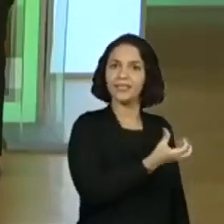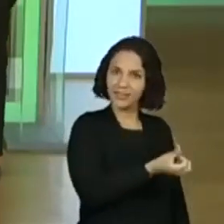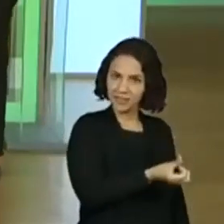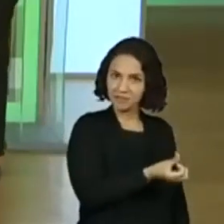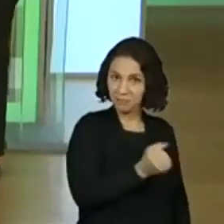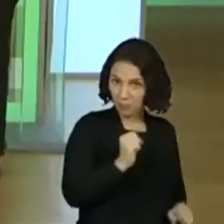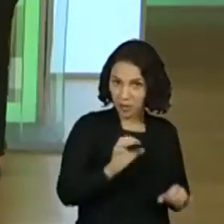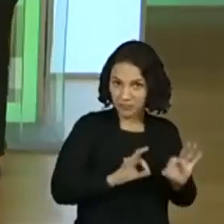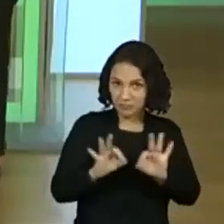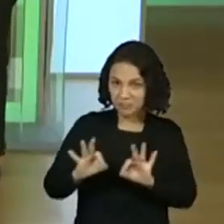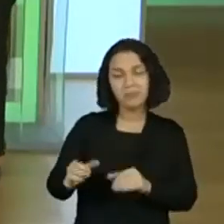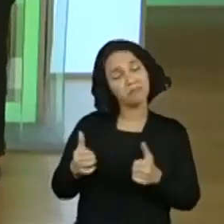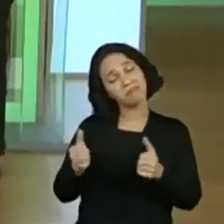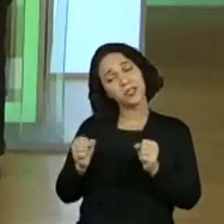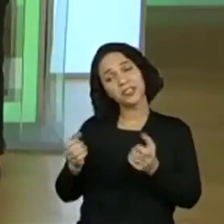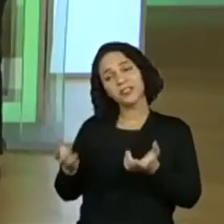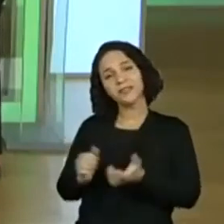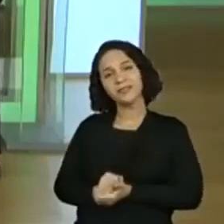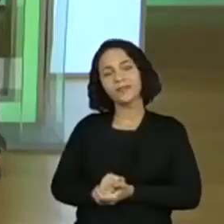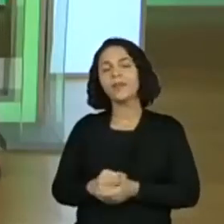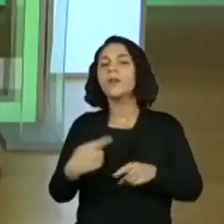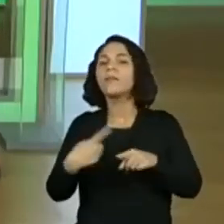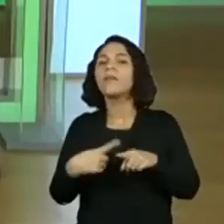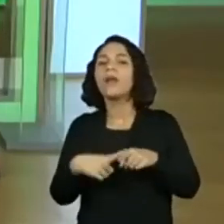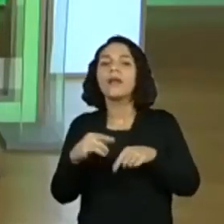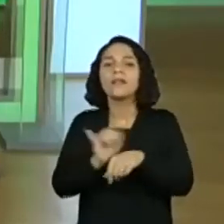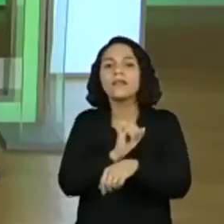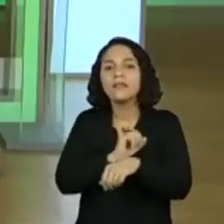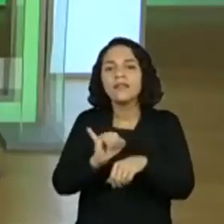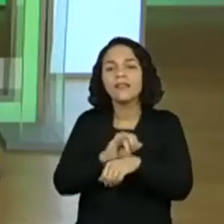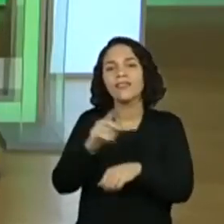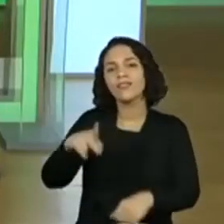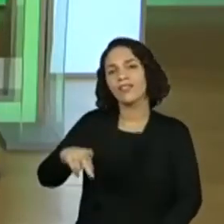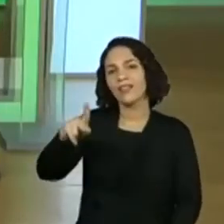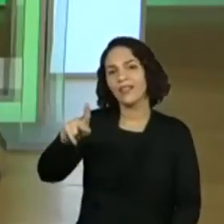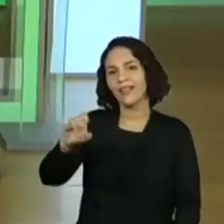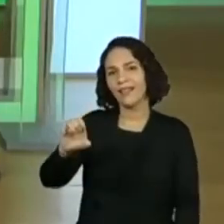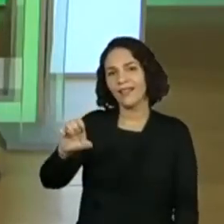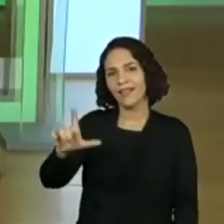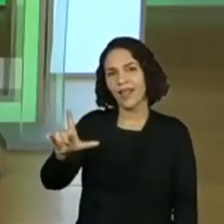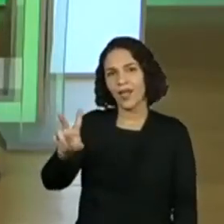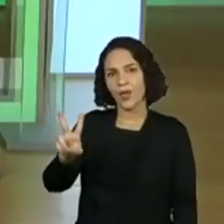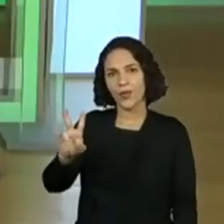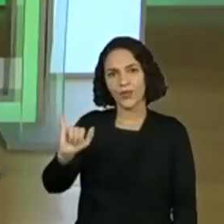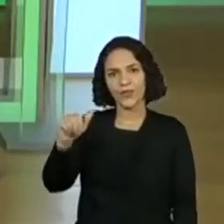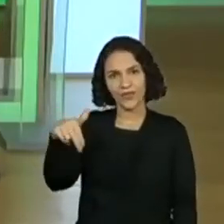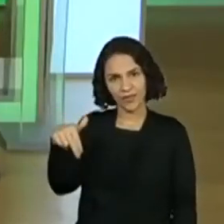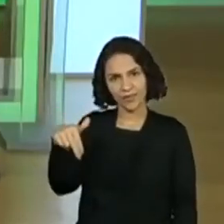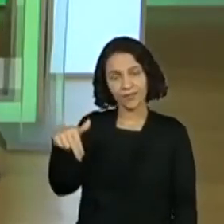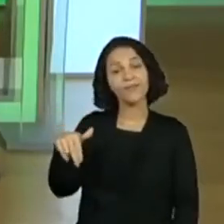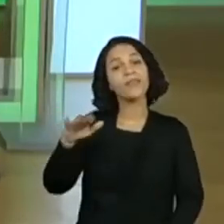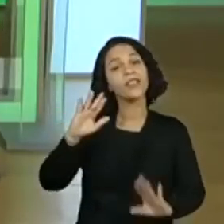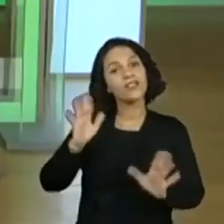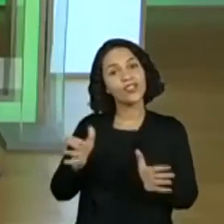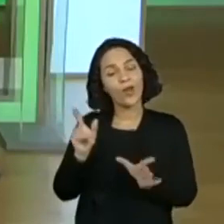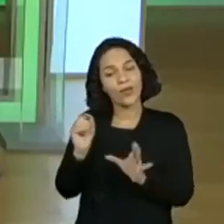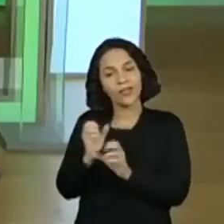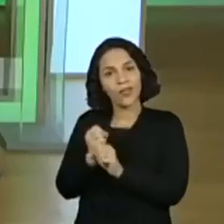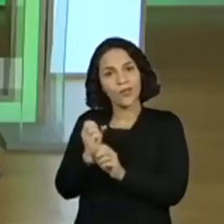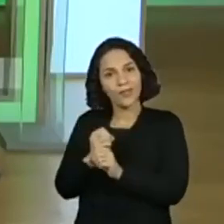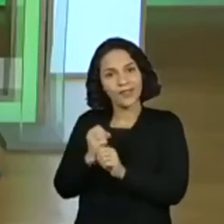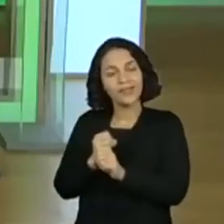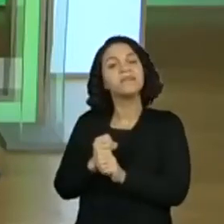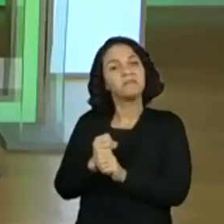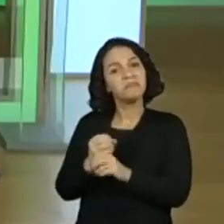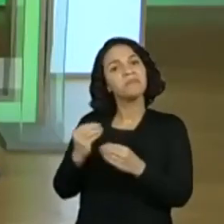assim? Pode organizar assim, professor. Essa foi justamente a estratégia do Kelvin. Ele já colocou ali, por meio da adição,